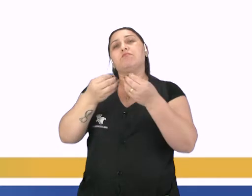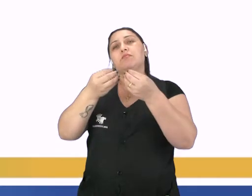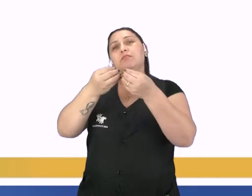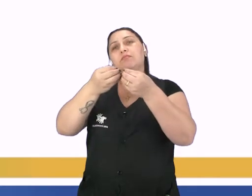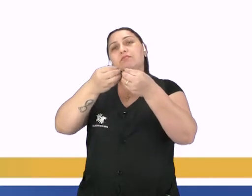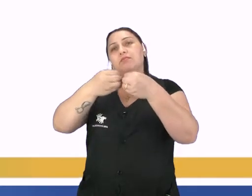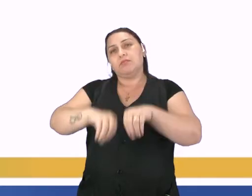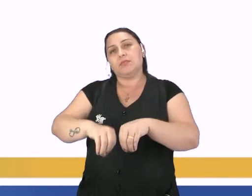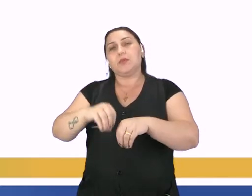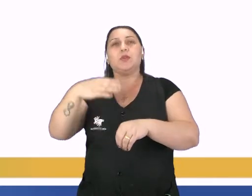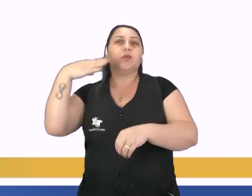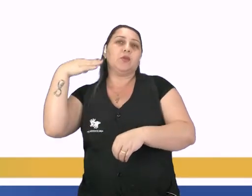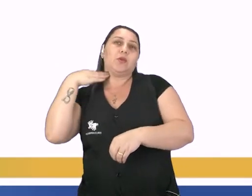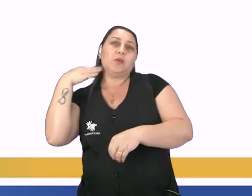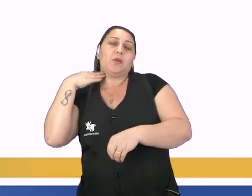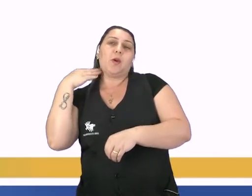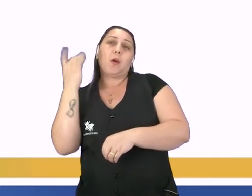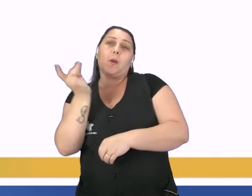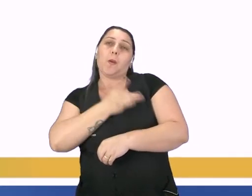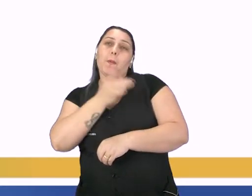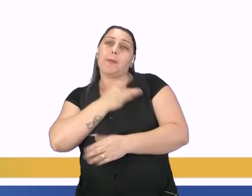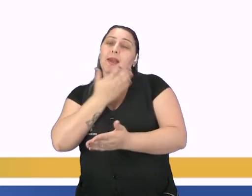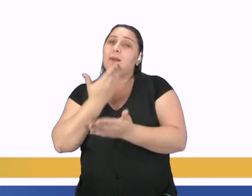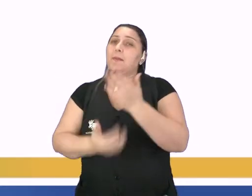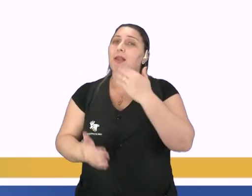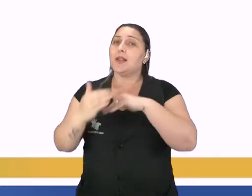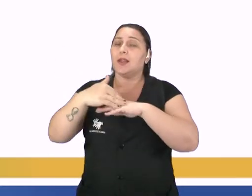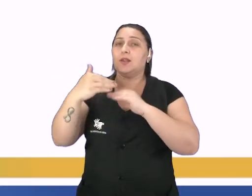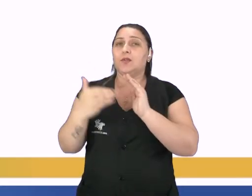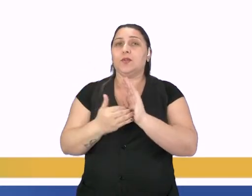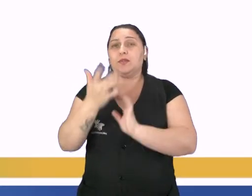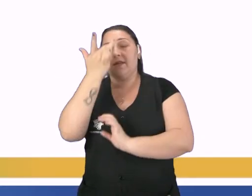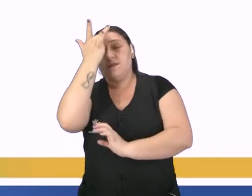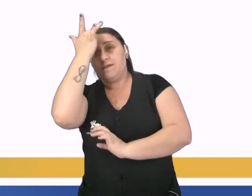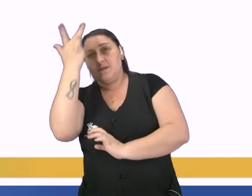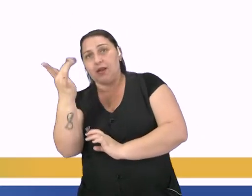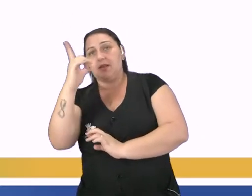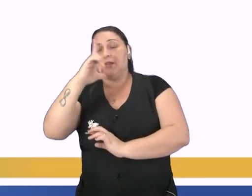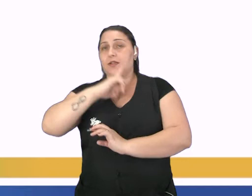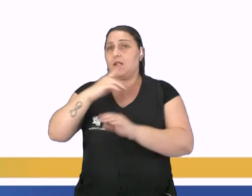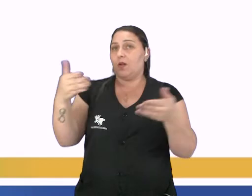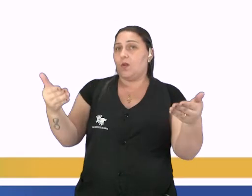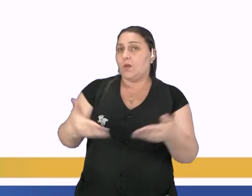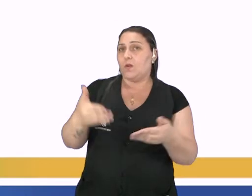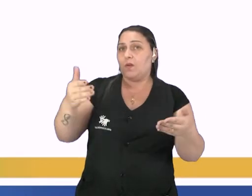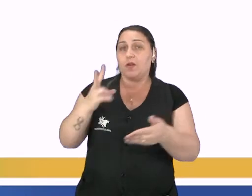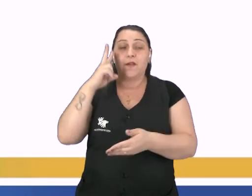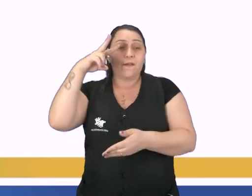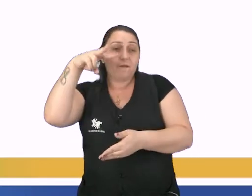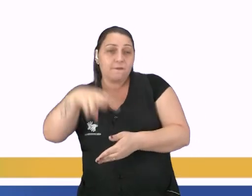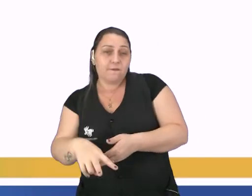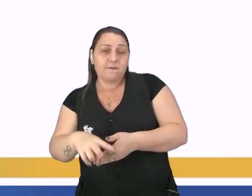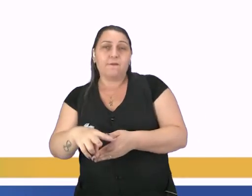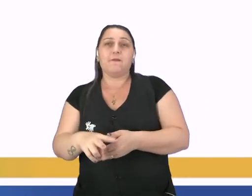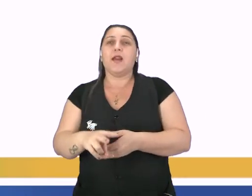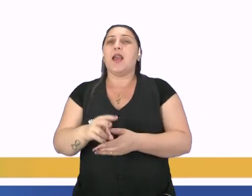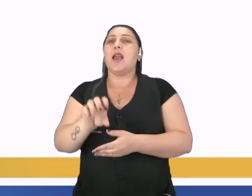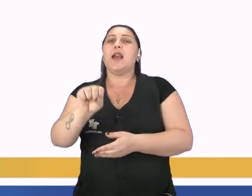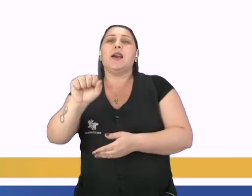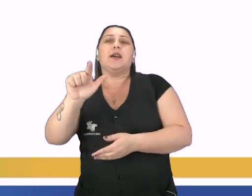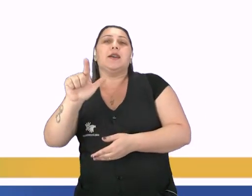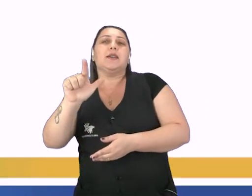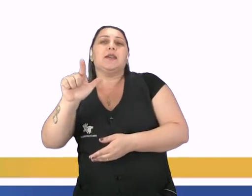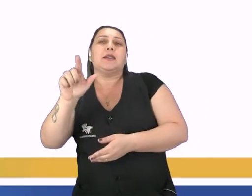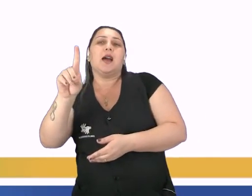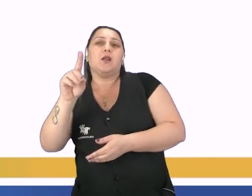perderem aquilo que eles tinham no banco, certo? E não era tão fácil como a gente tem atualmente, de ver conta, ver saldo, ver se o